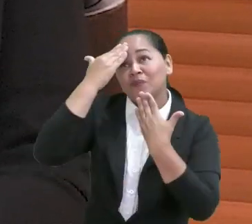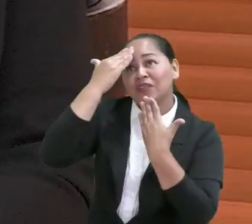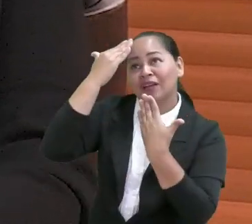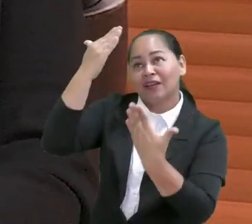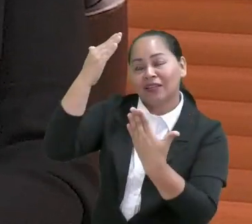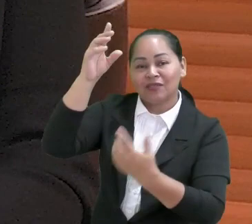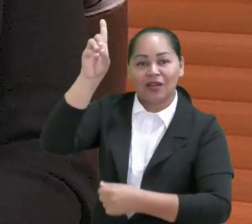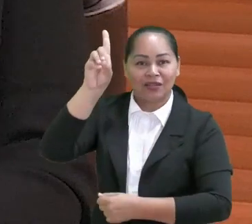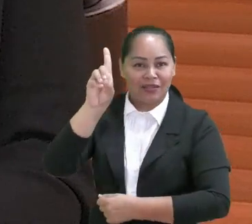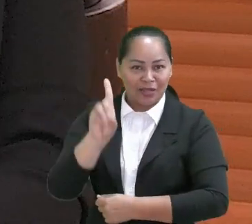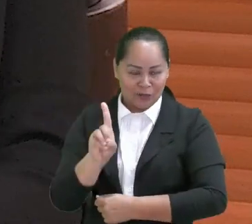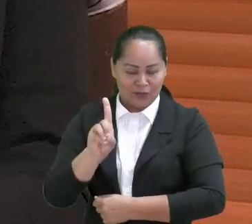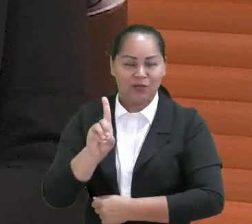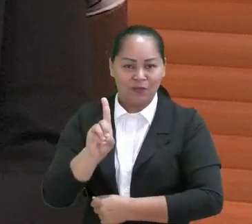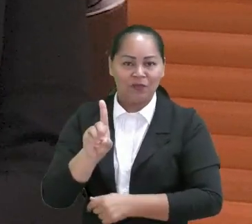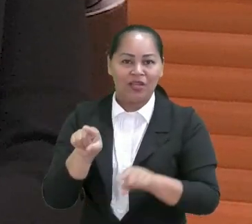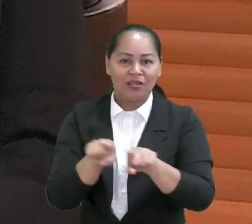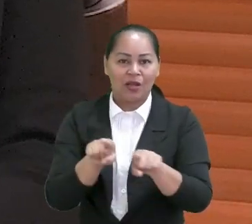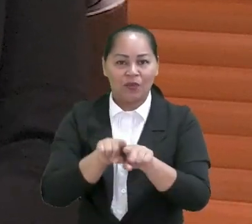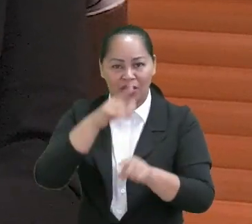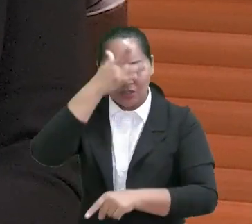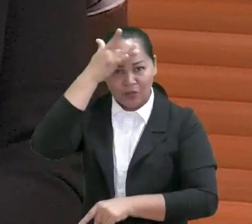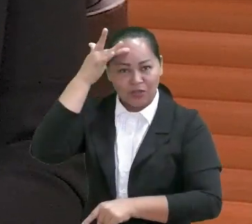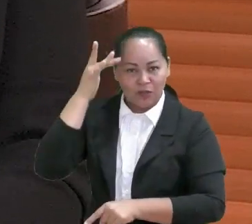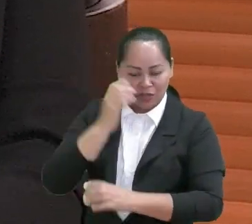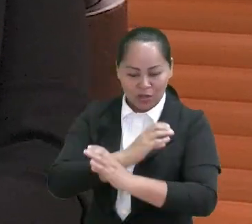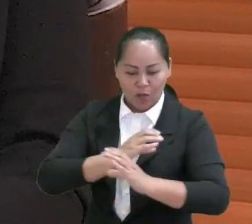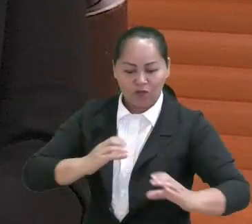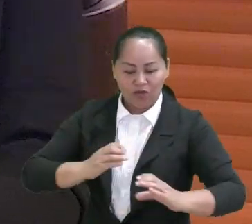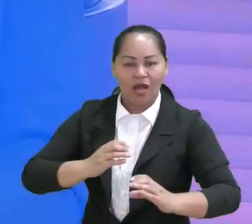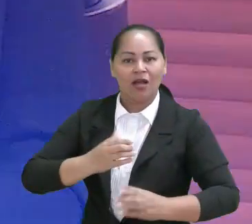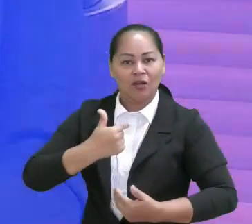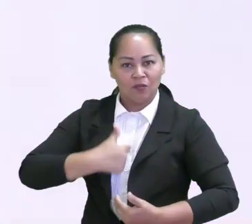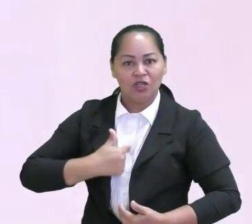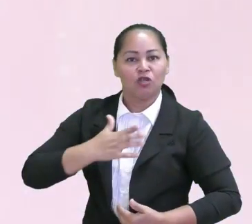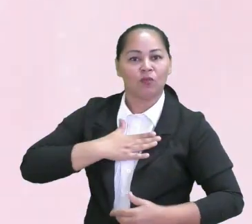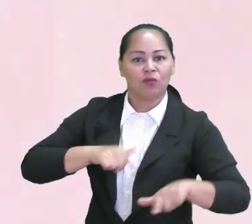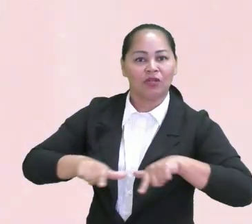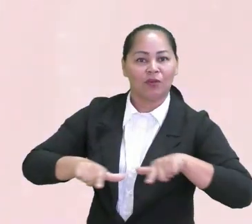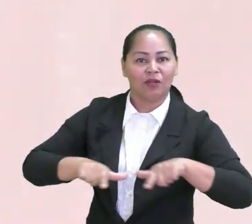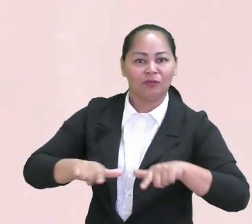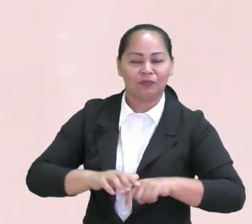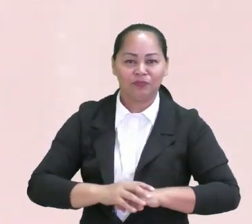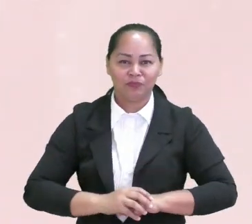Deus e às pessoas que confiam no nosso trabalho.